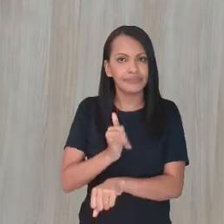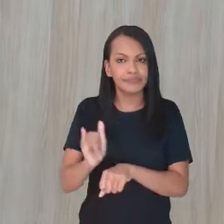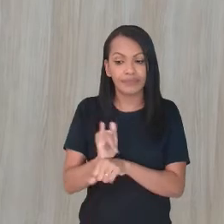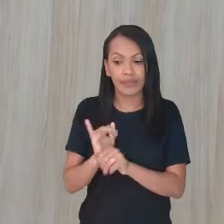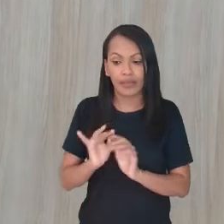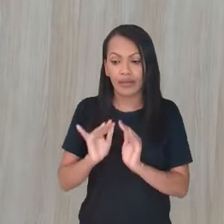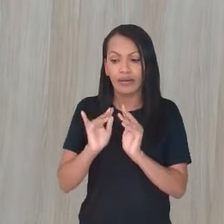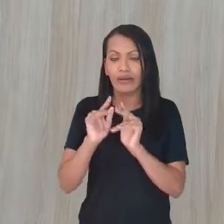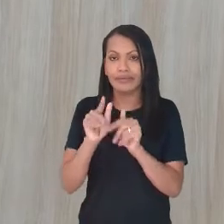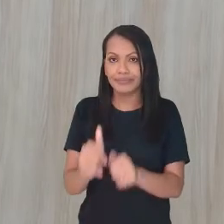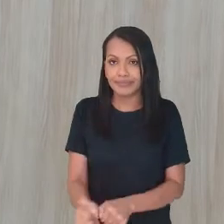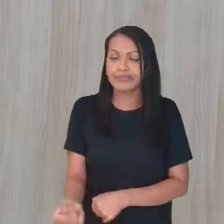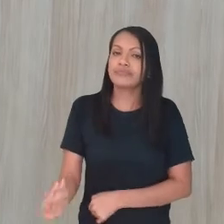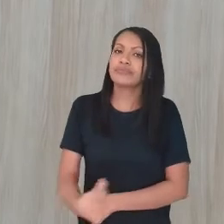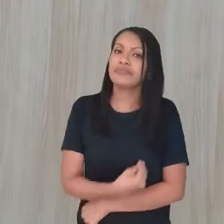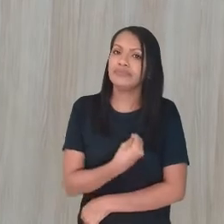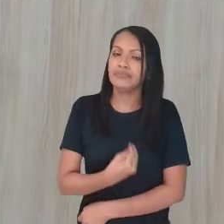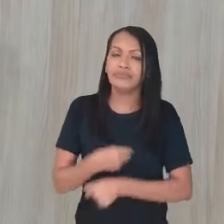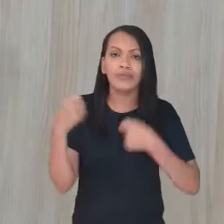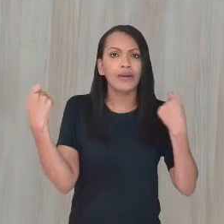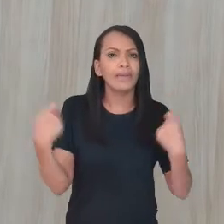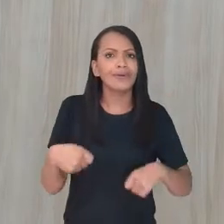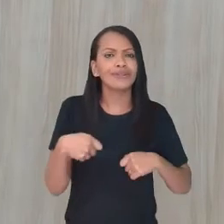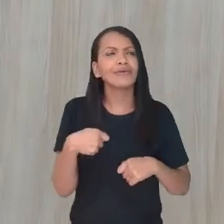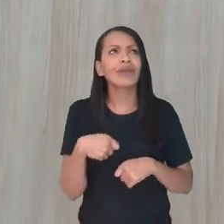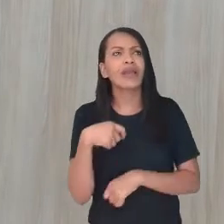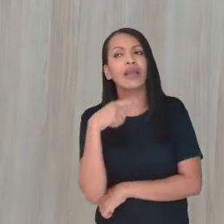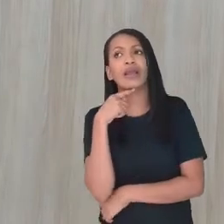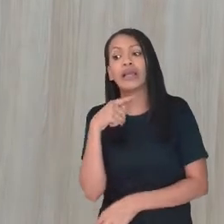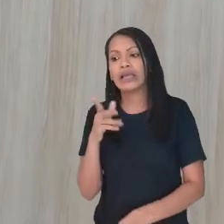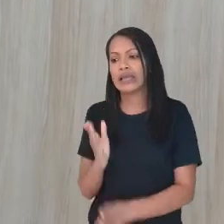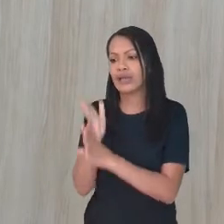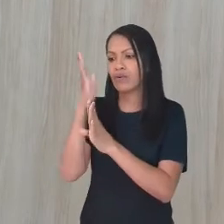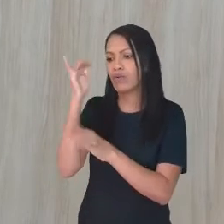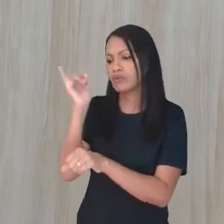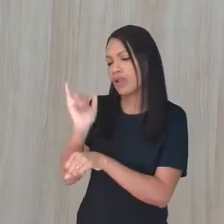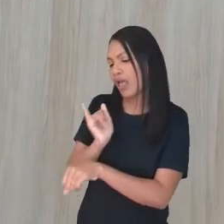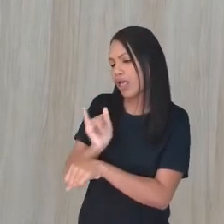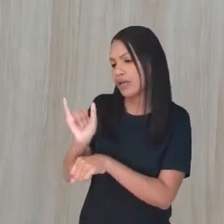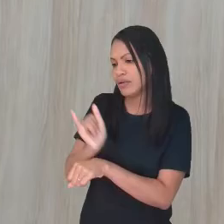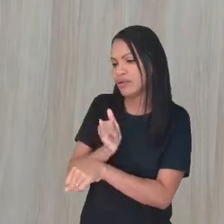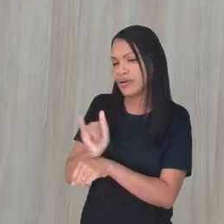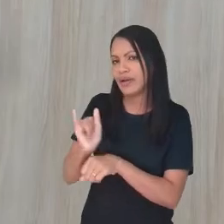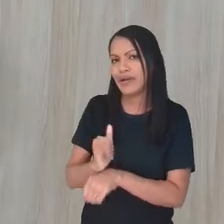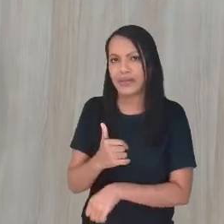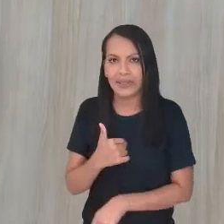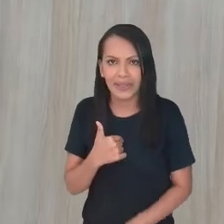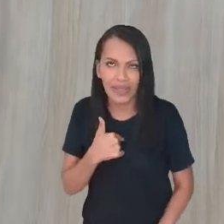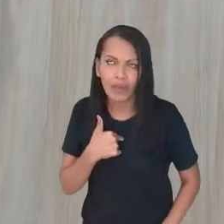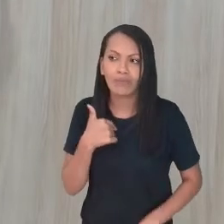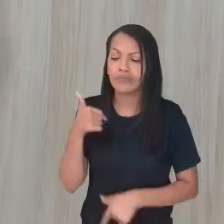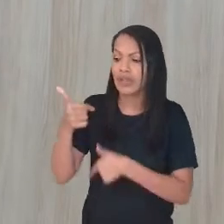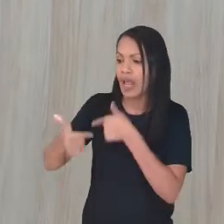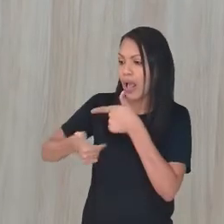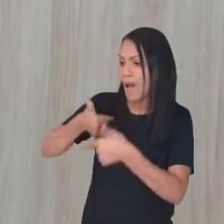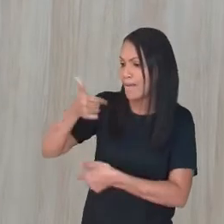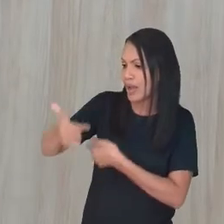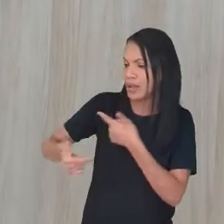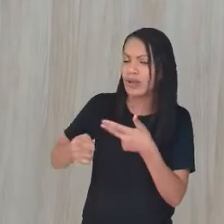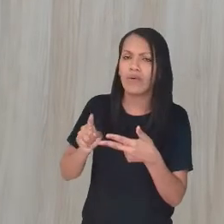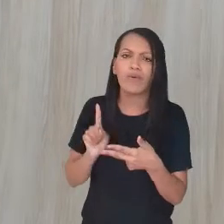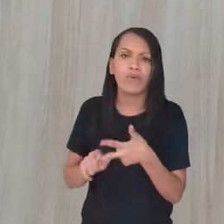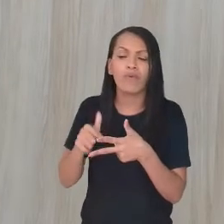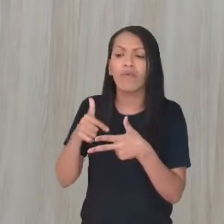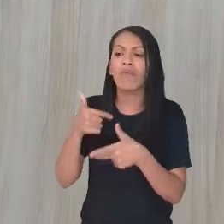vida a gente tem que buscar estratégia. Não é verdade? Então, qual é a estratégia para que eu trabalhe bem? Qual é a estratégia